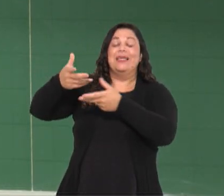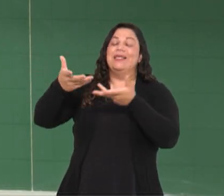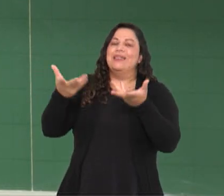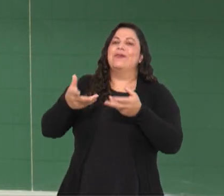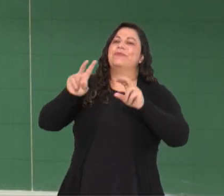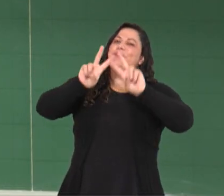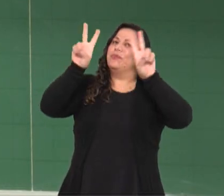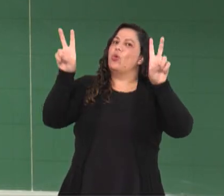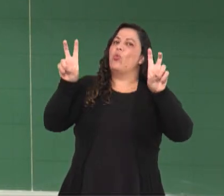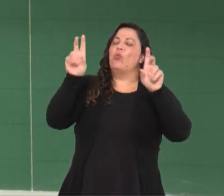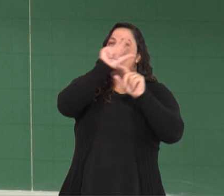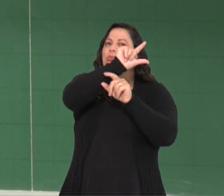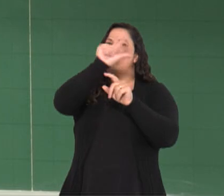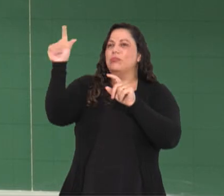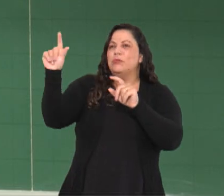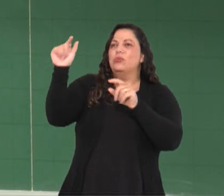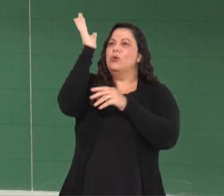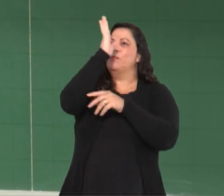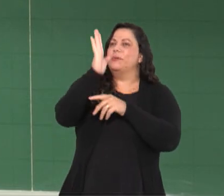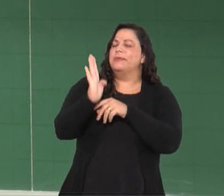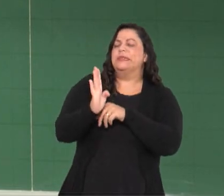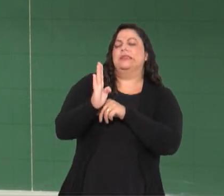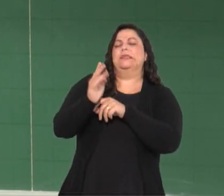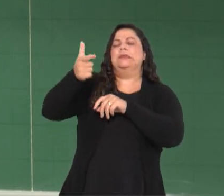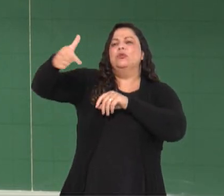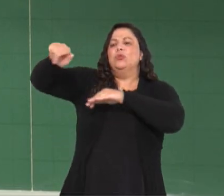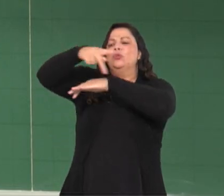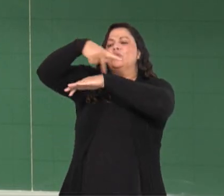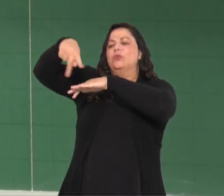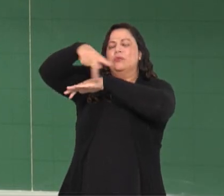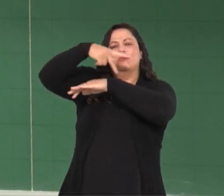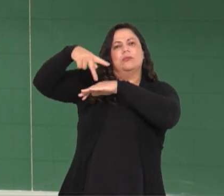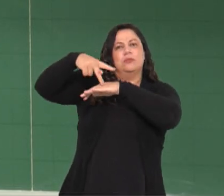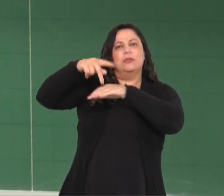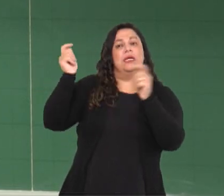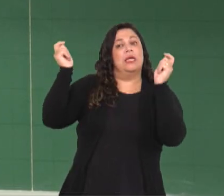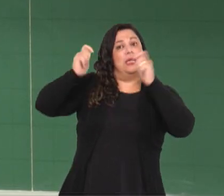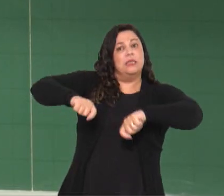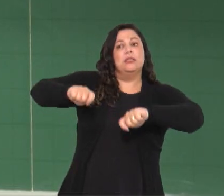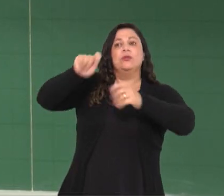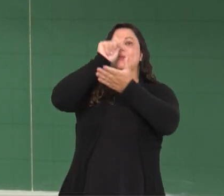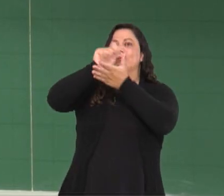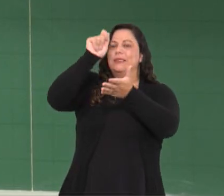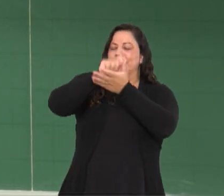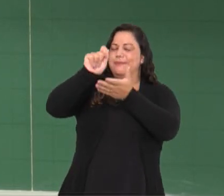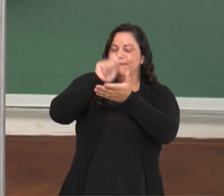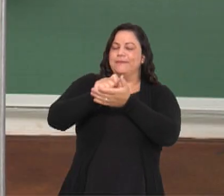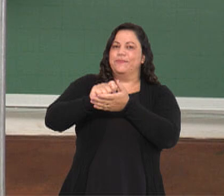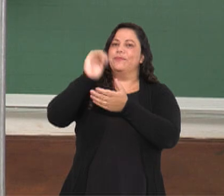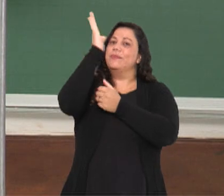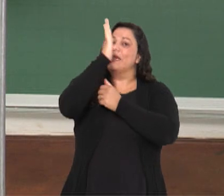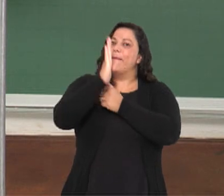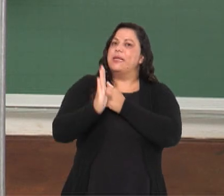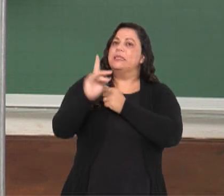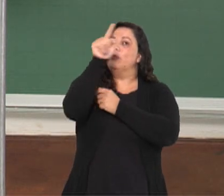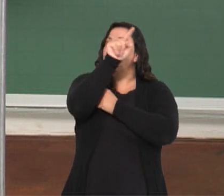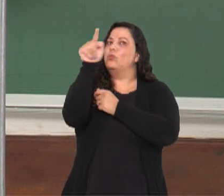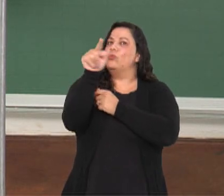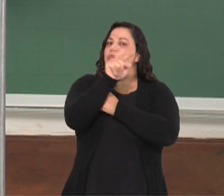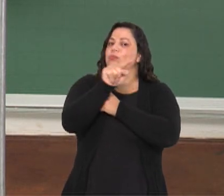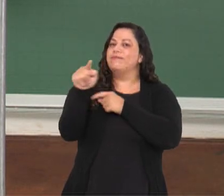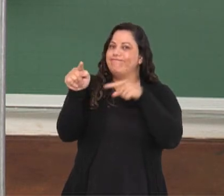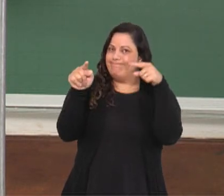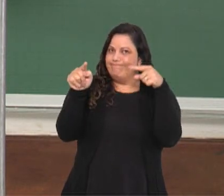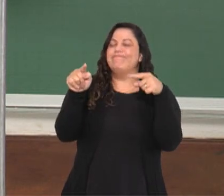investimentos estrangeiros, internacionais, né, então em muitos países aí se escreve Brasil com Z. Então, esse mapa ele